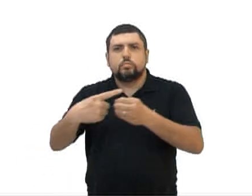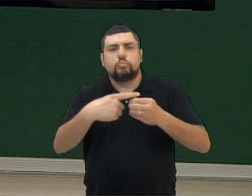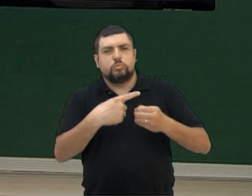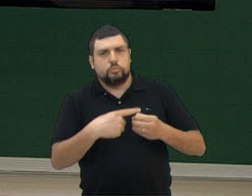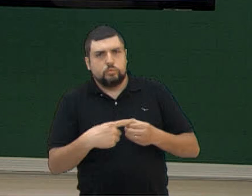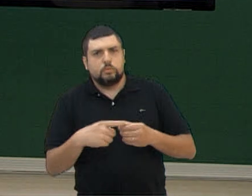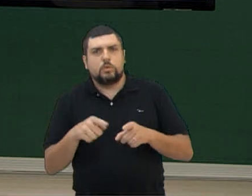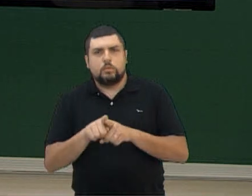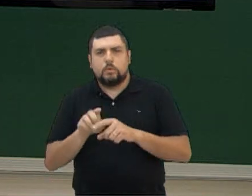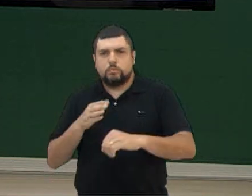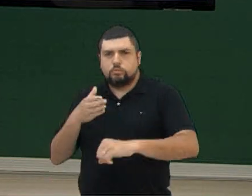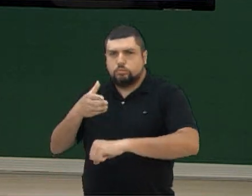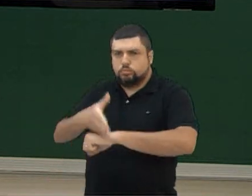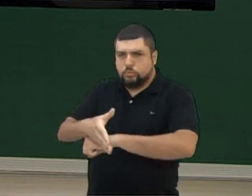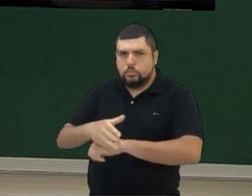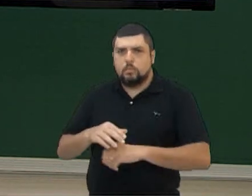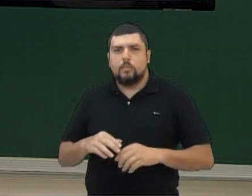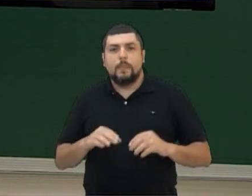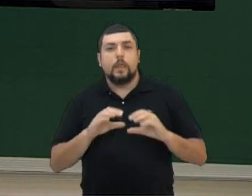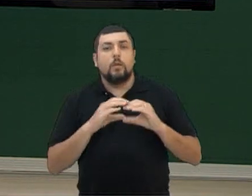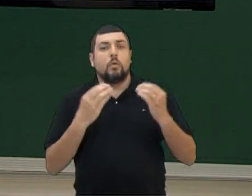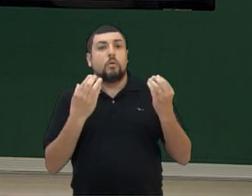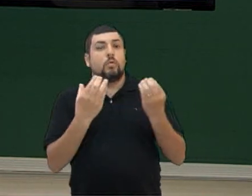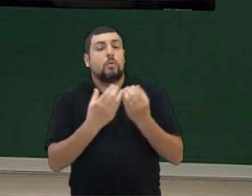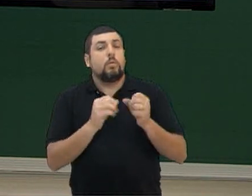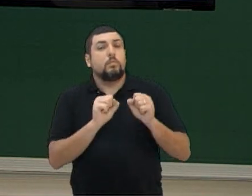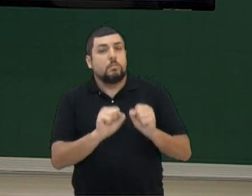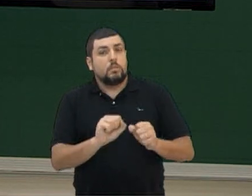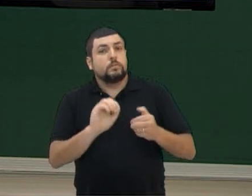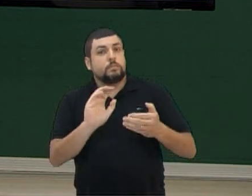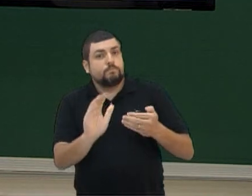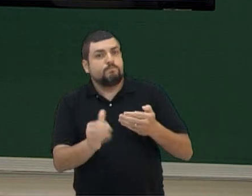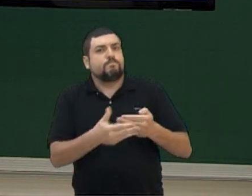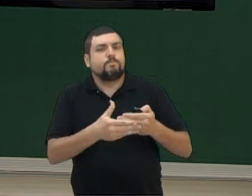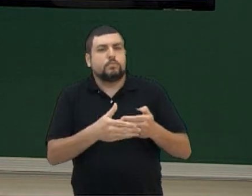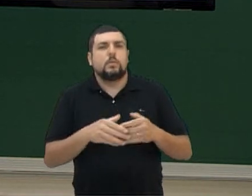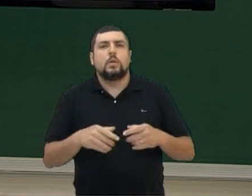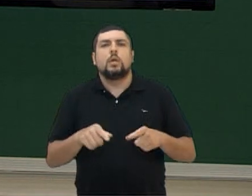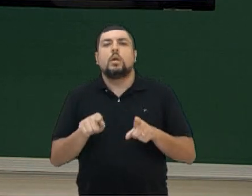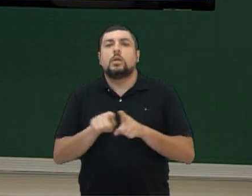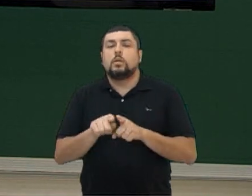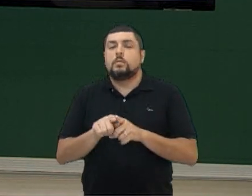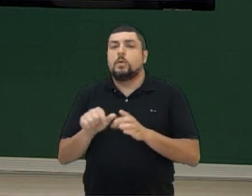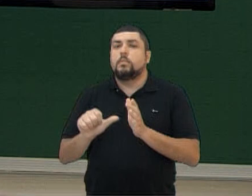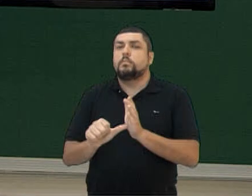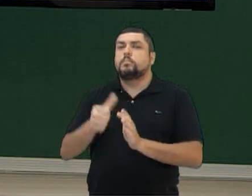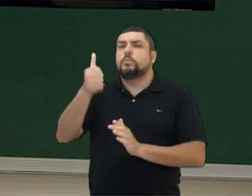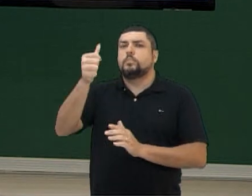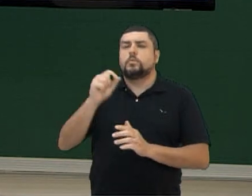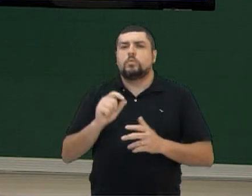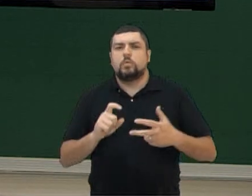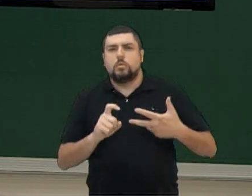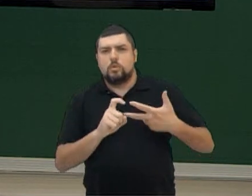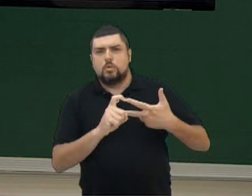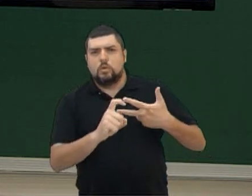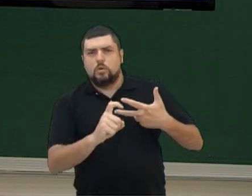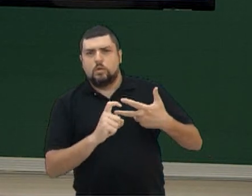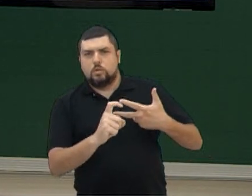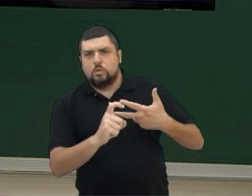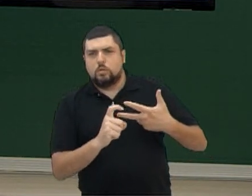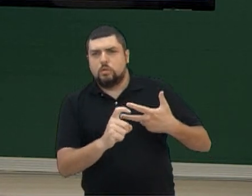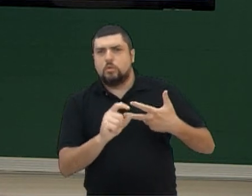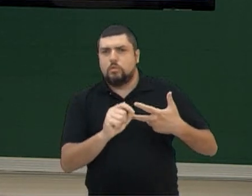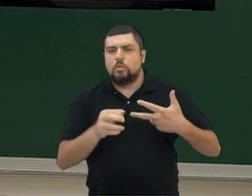Congresso Nacional poderia ser fechado a qualquer momento e a gente tem, pela primeira vez, uma intervenção do Poder Executivo também no